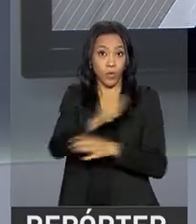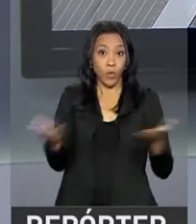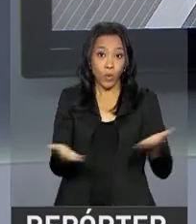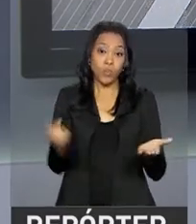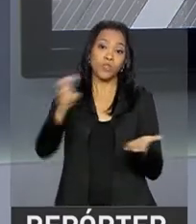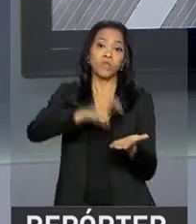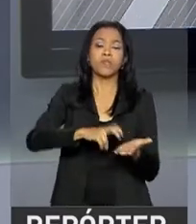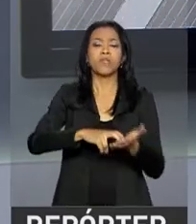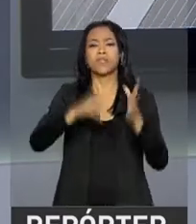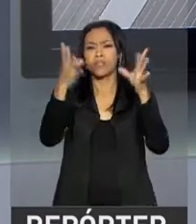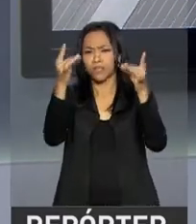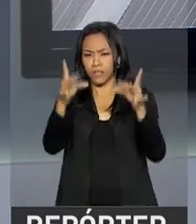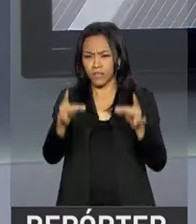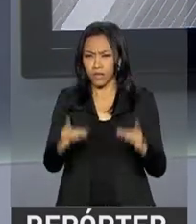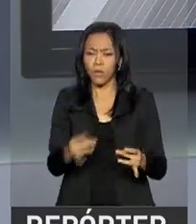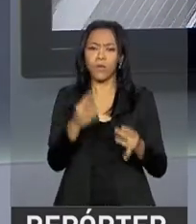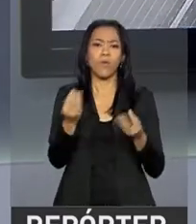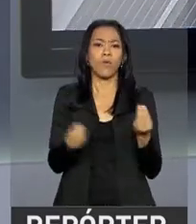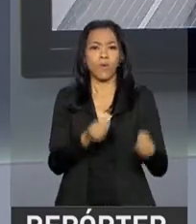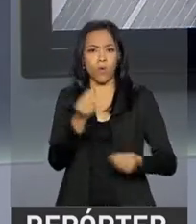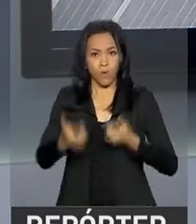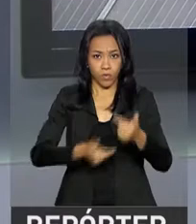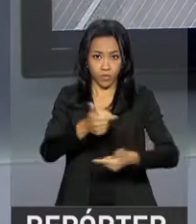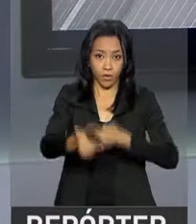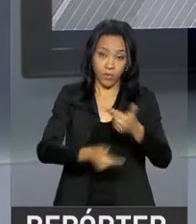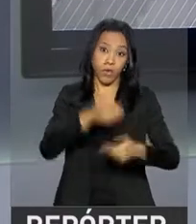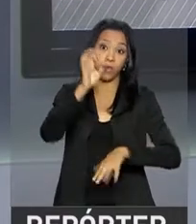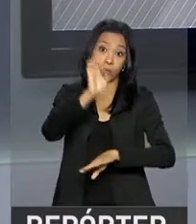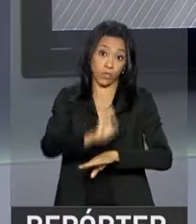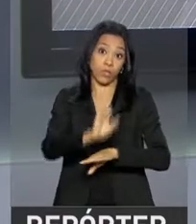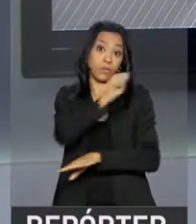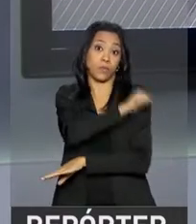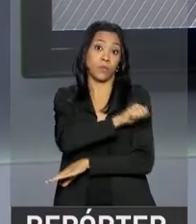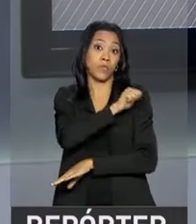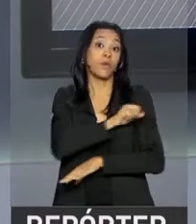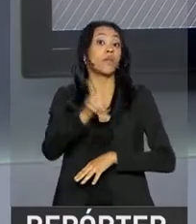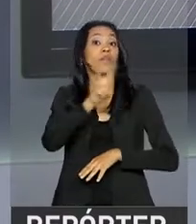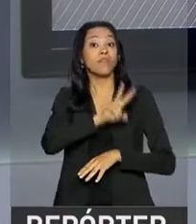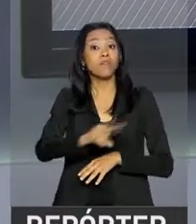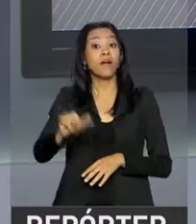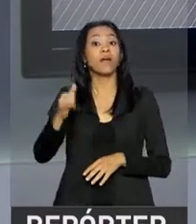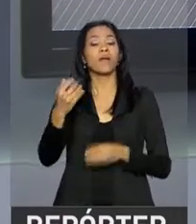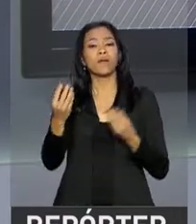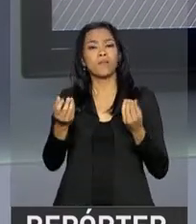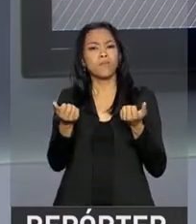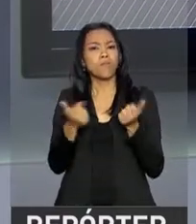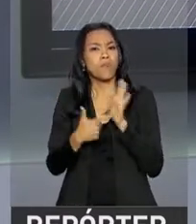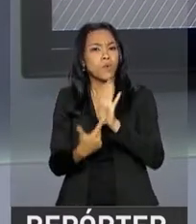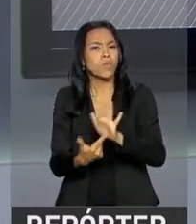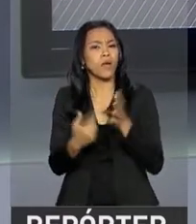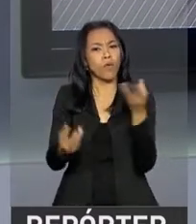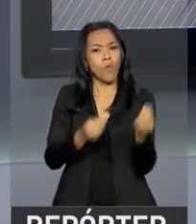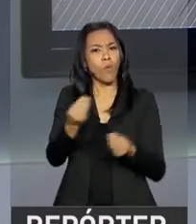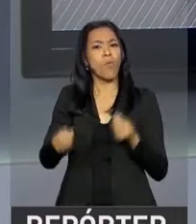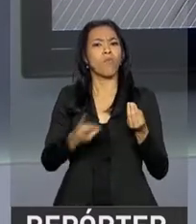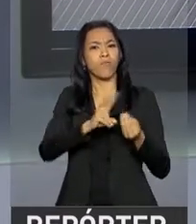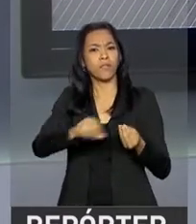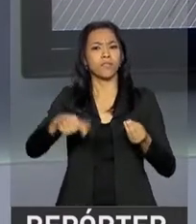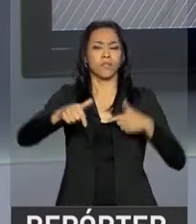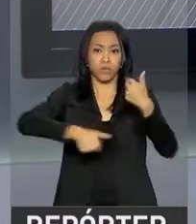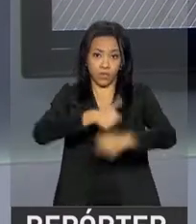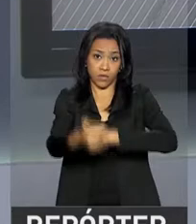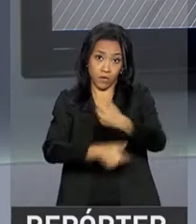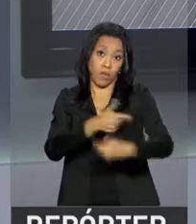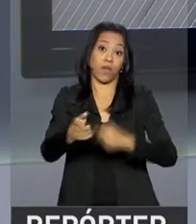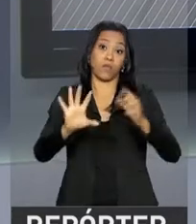detalhes da ação no estado braga neto explicou como vai funcionar a organização do gabinete de intervenção federal o general